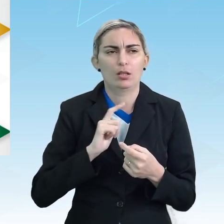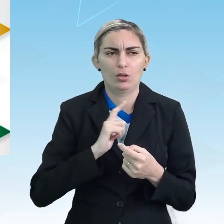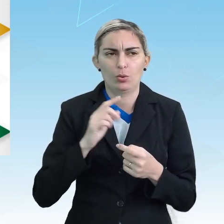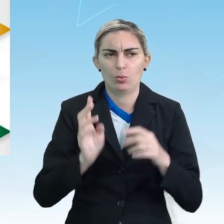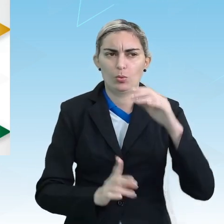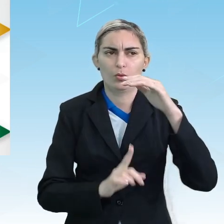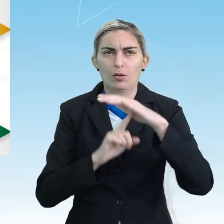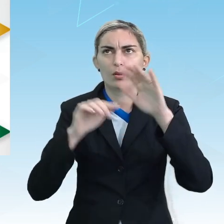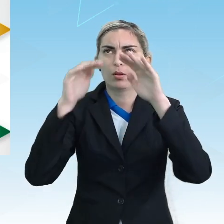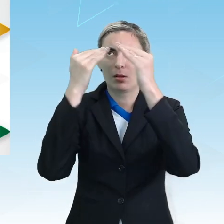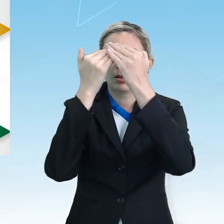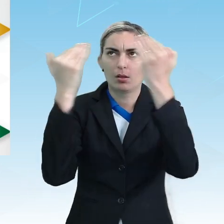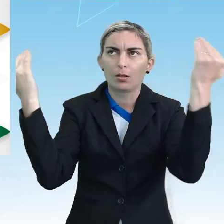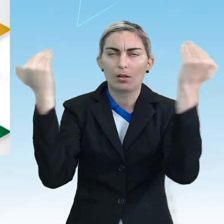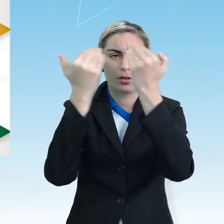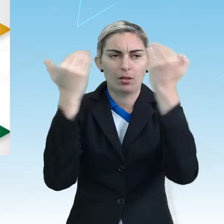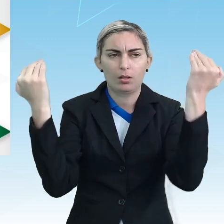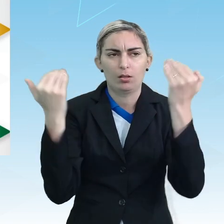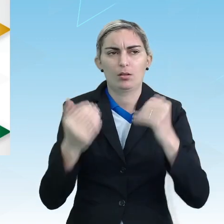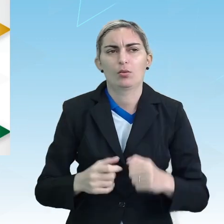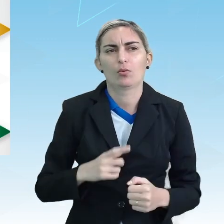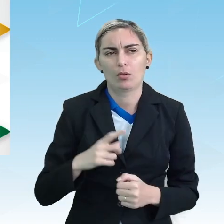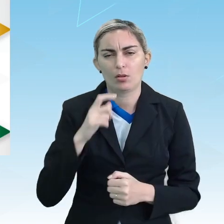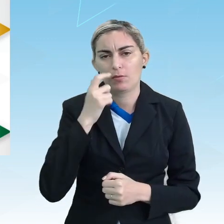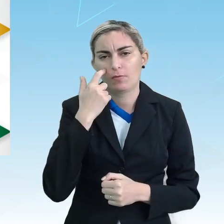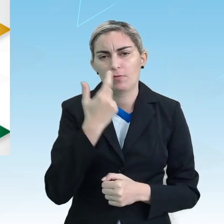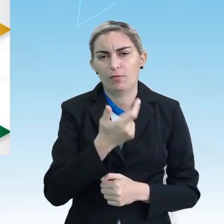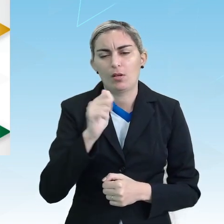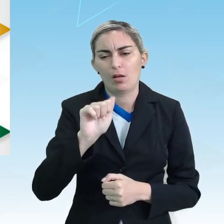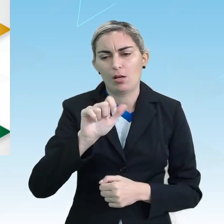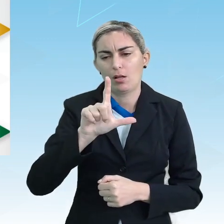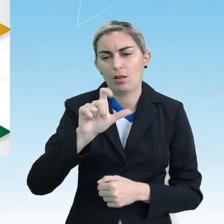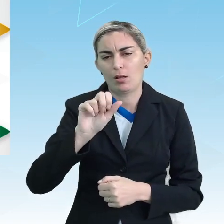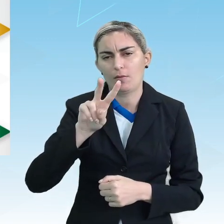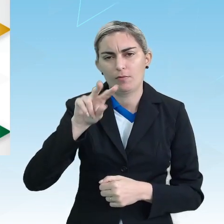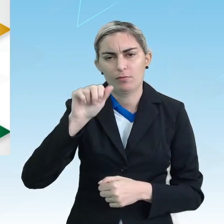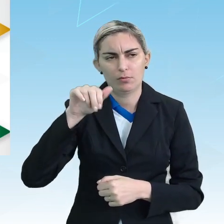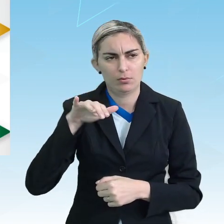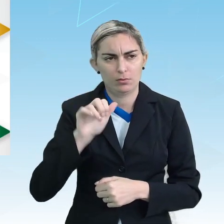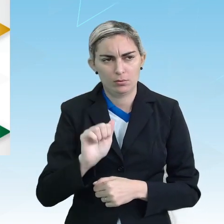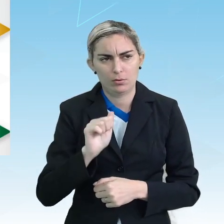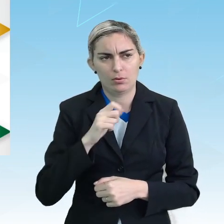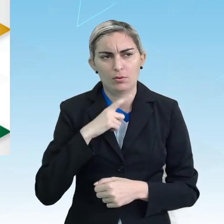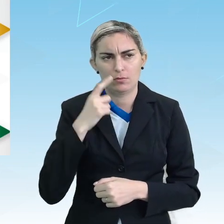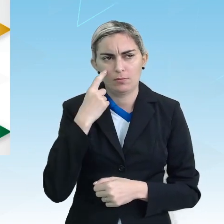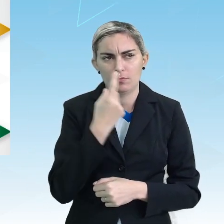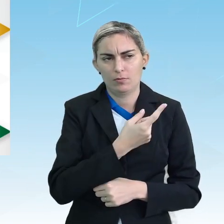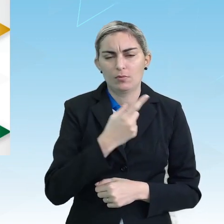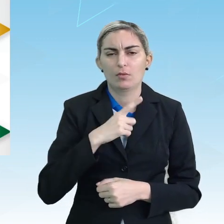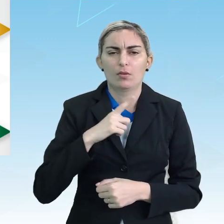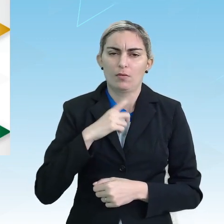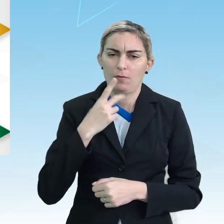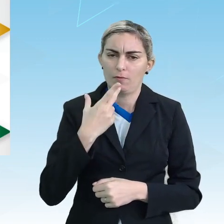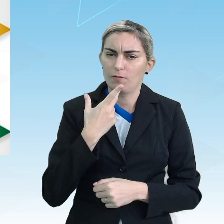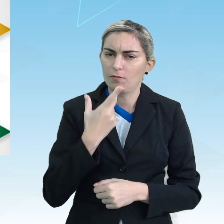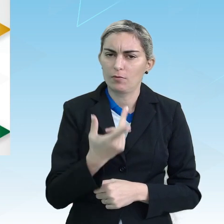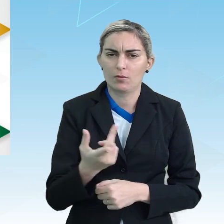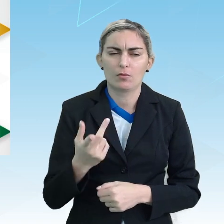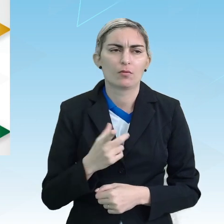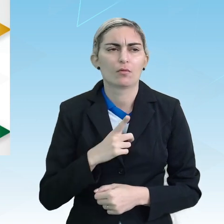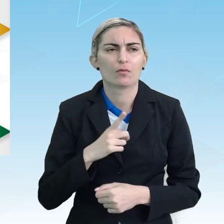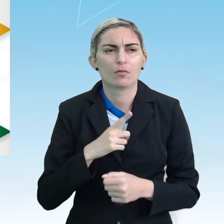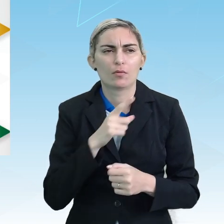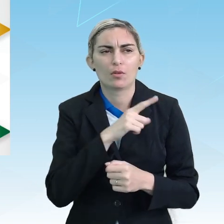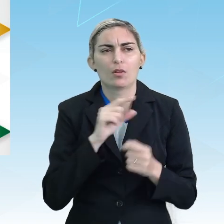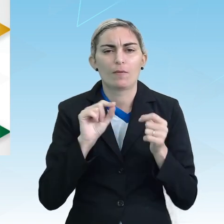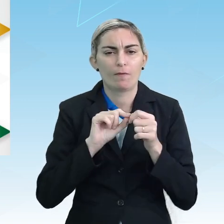teto. Agora vamos falar sobre a alavanca. Quando eu falo da alavanca, eu tenho que dizer a vocês que ela vai